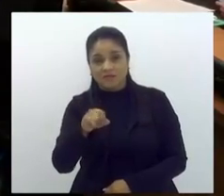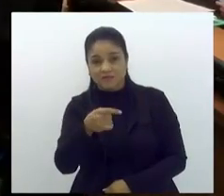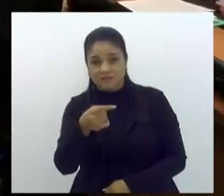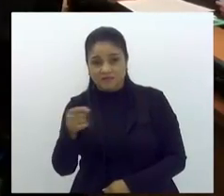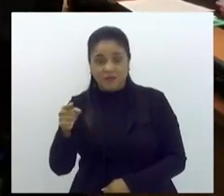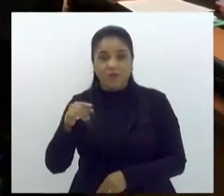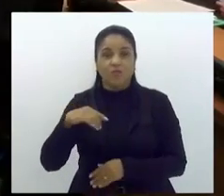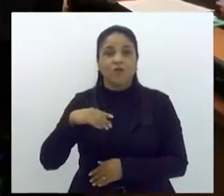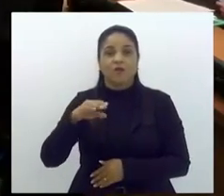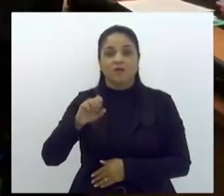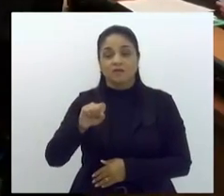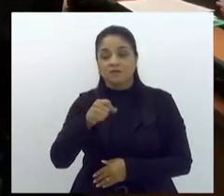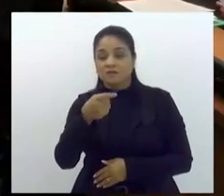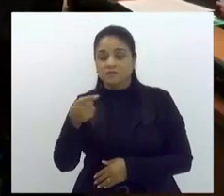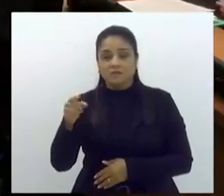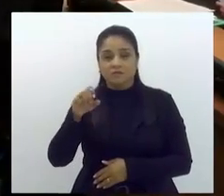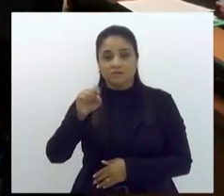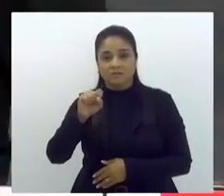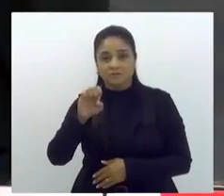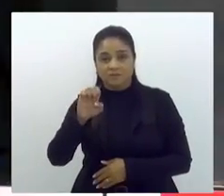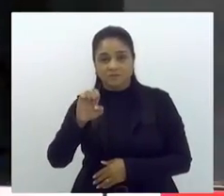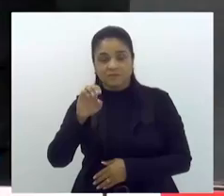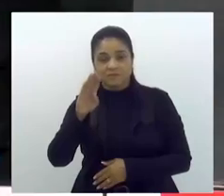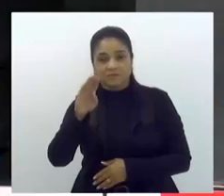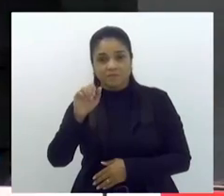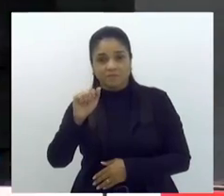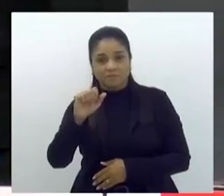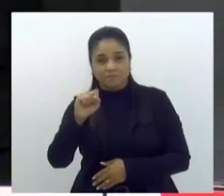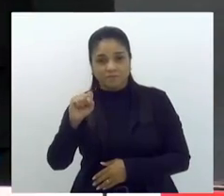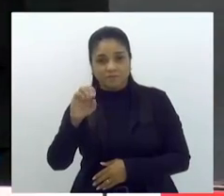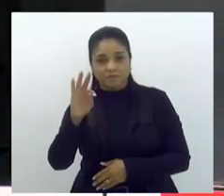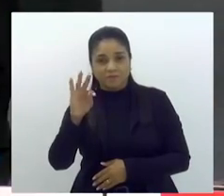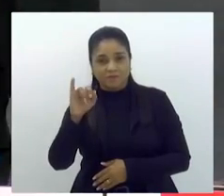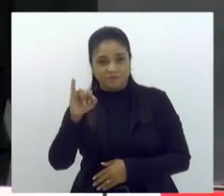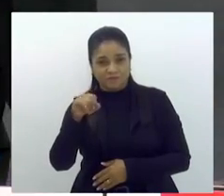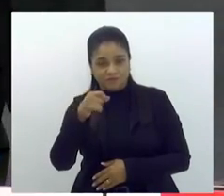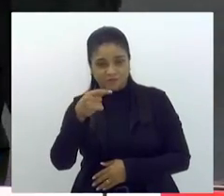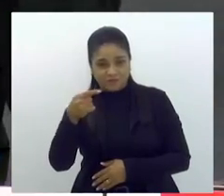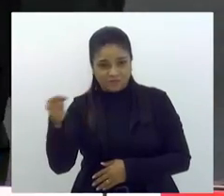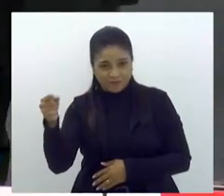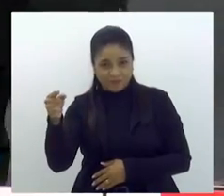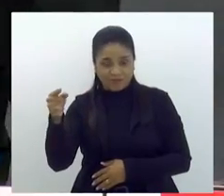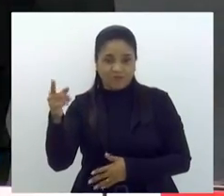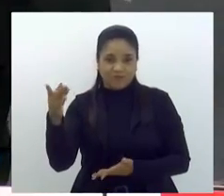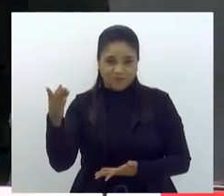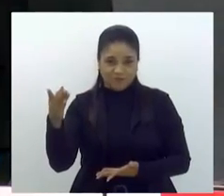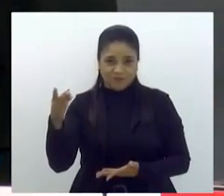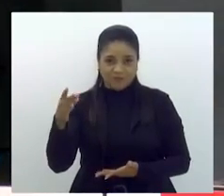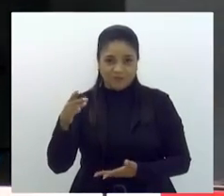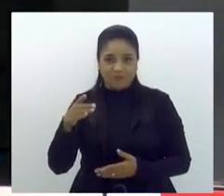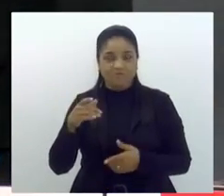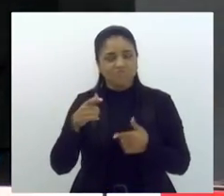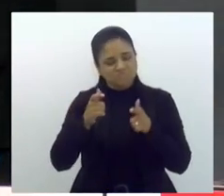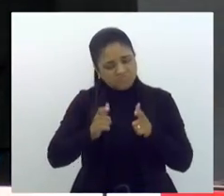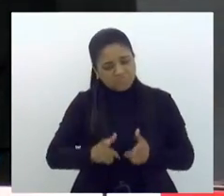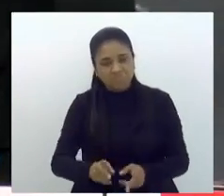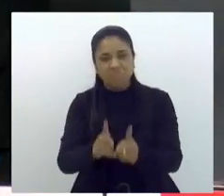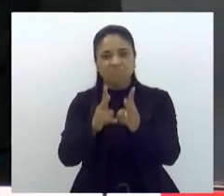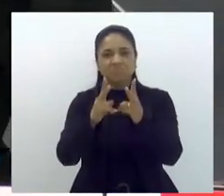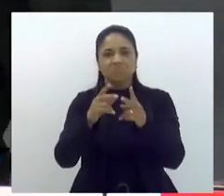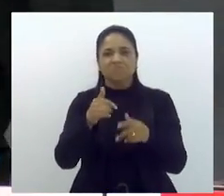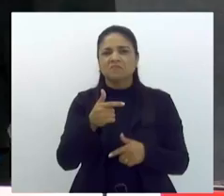de Dentro tá lá até hoje a igreja mudou o aspecto da igreja mas na igreja é Centenária